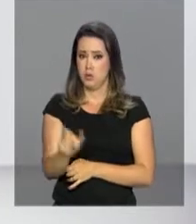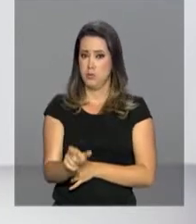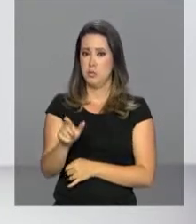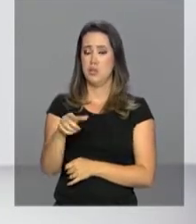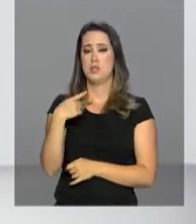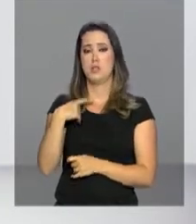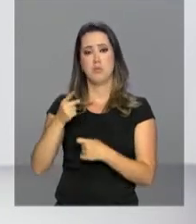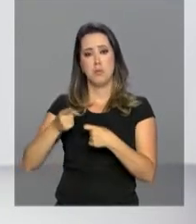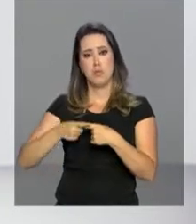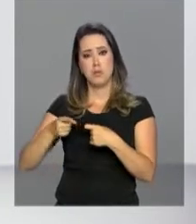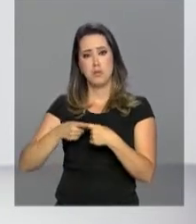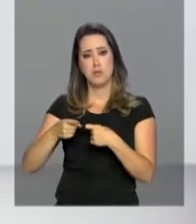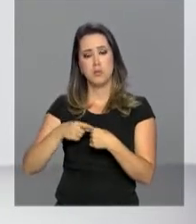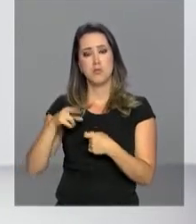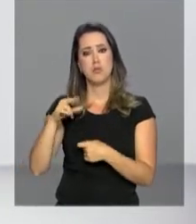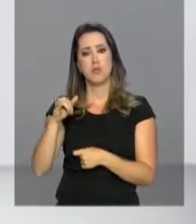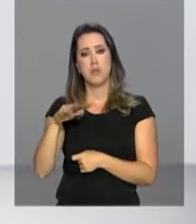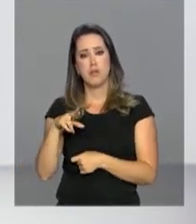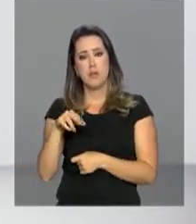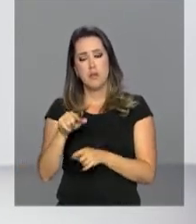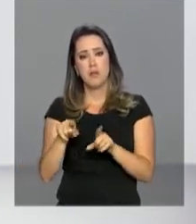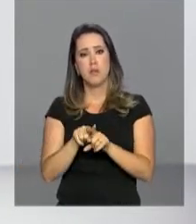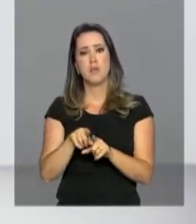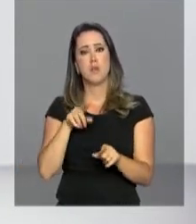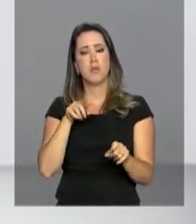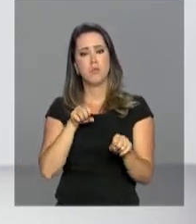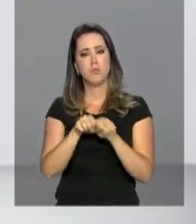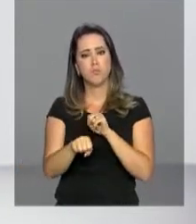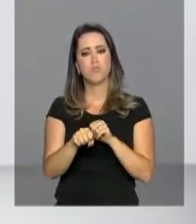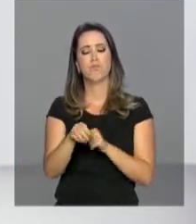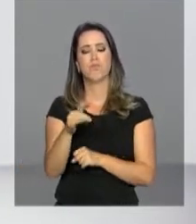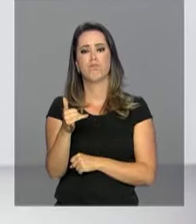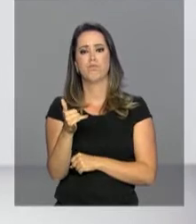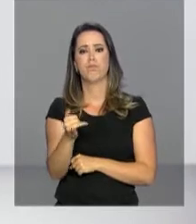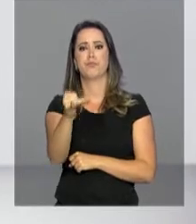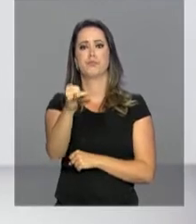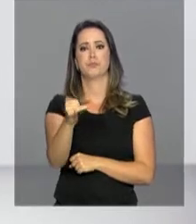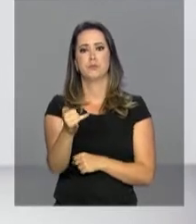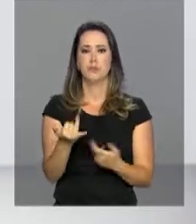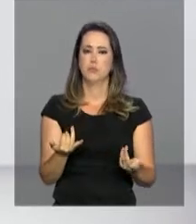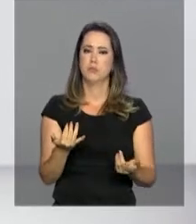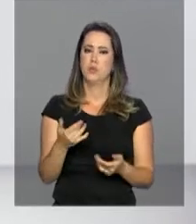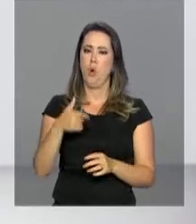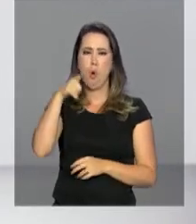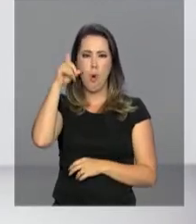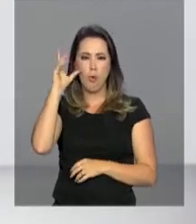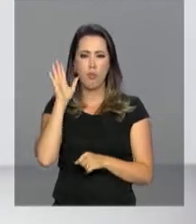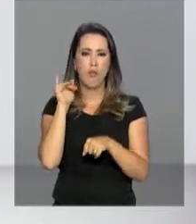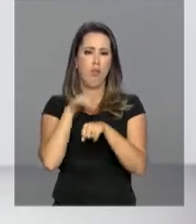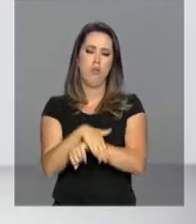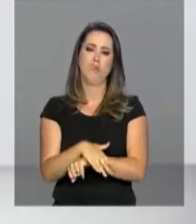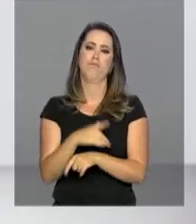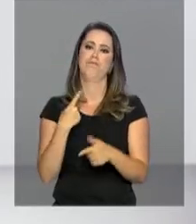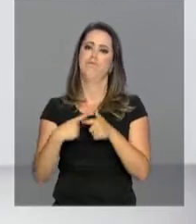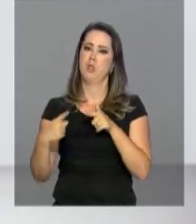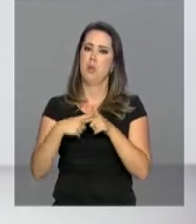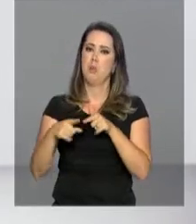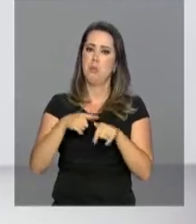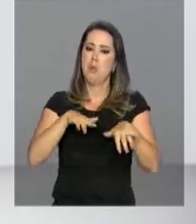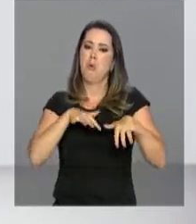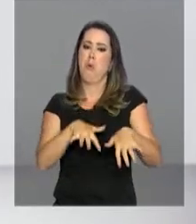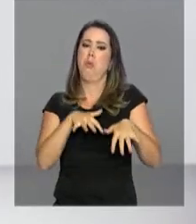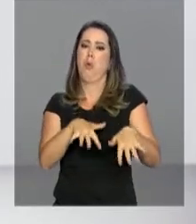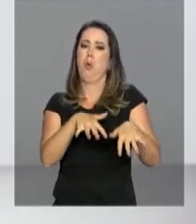idéia gabrielli lima baleado em manágua na noite de ontem o assassinato ocorreu em meio a uma crise e manifestações